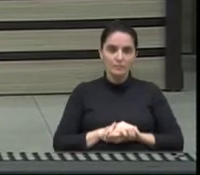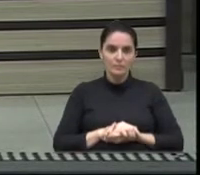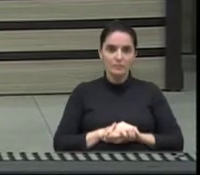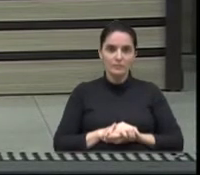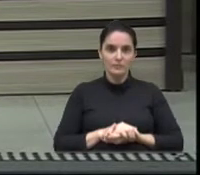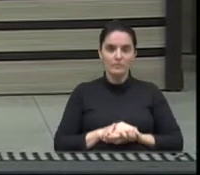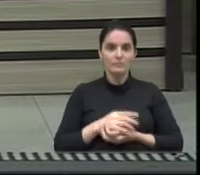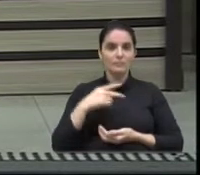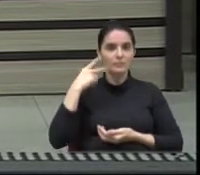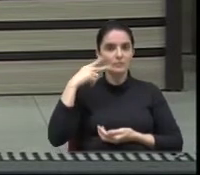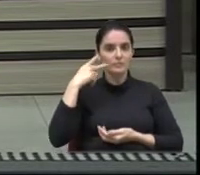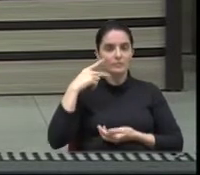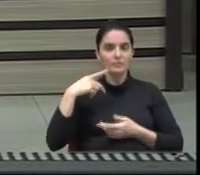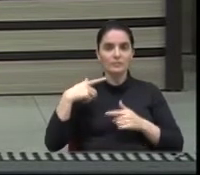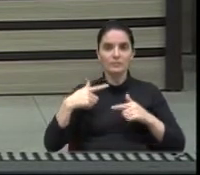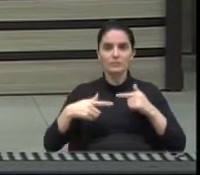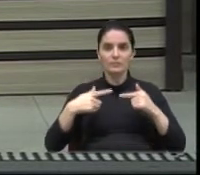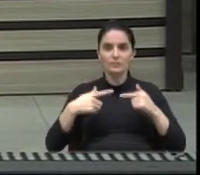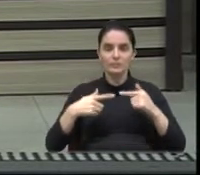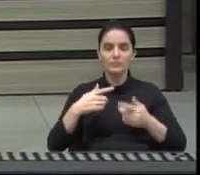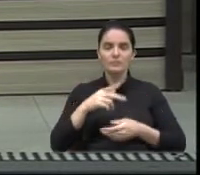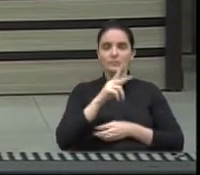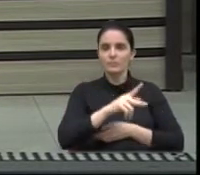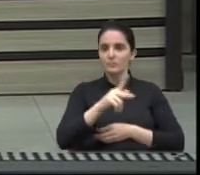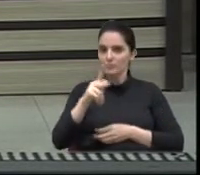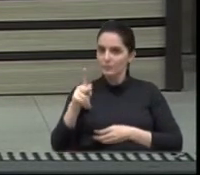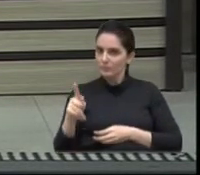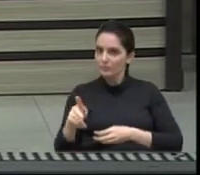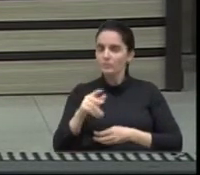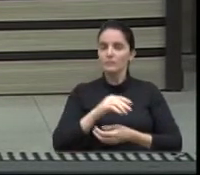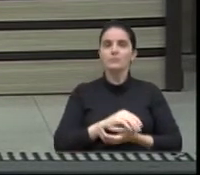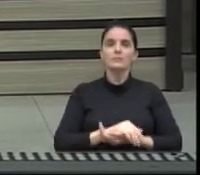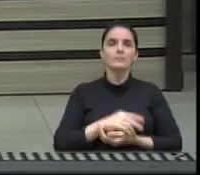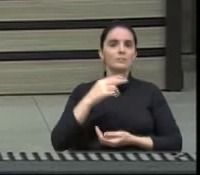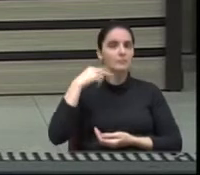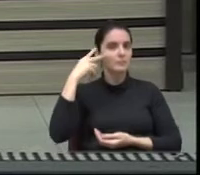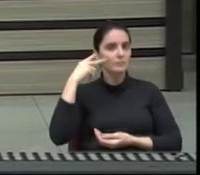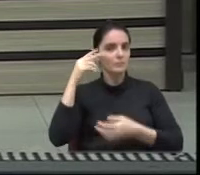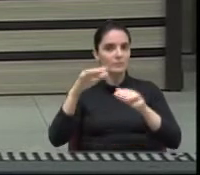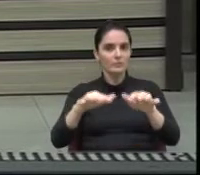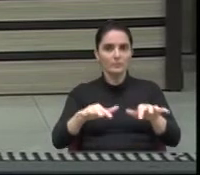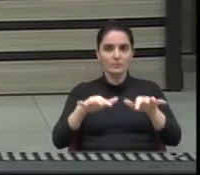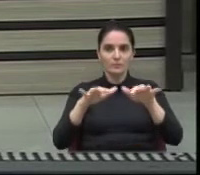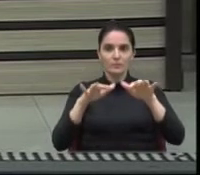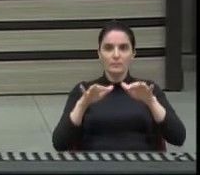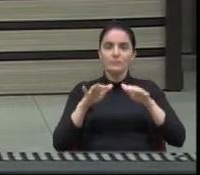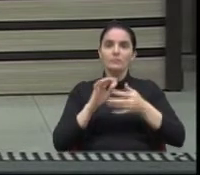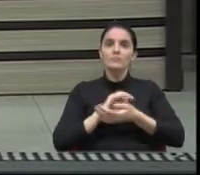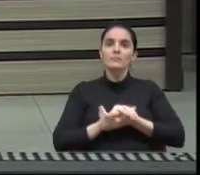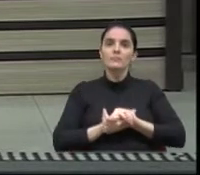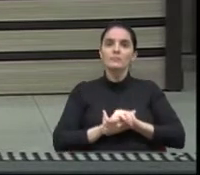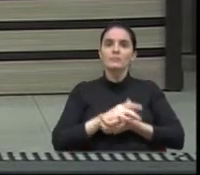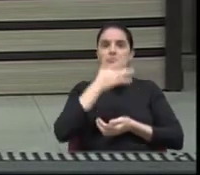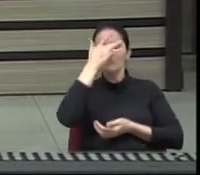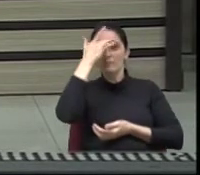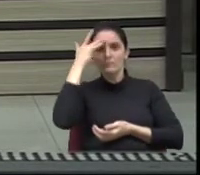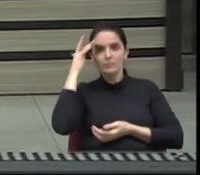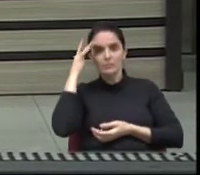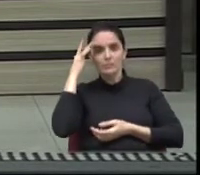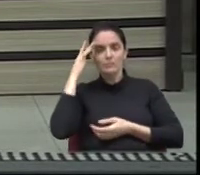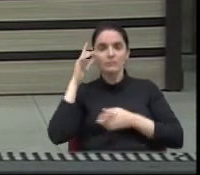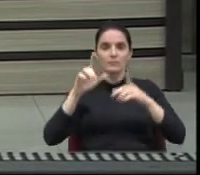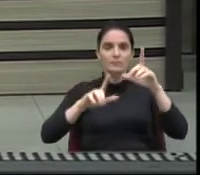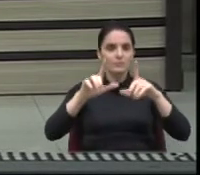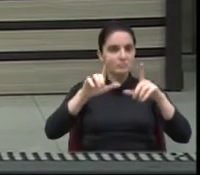Xavier. Presidente, nobres vereadores, público presente, plateia que nos acompanha através dos meios